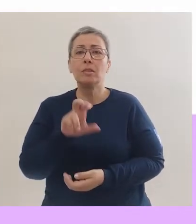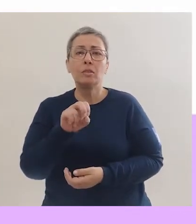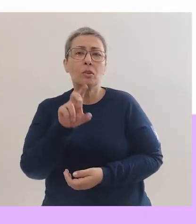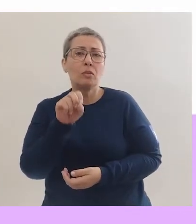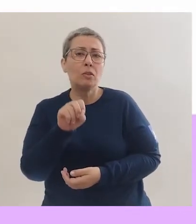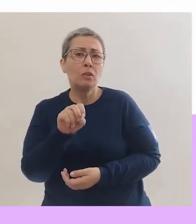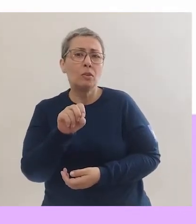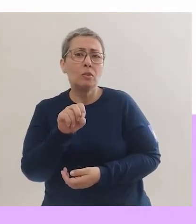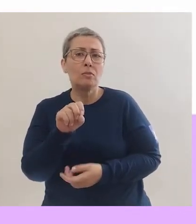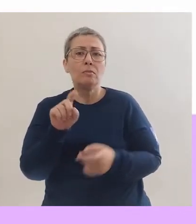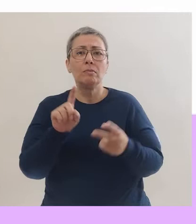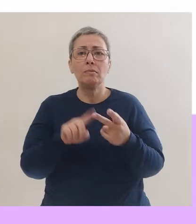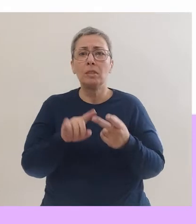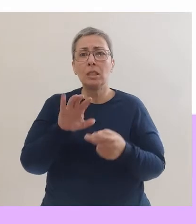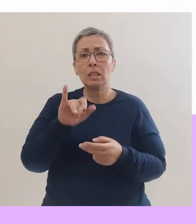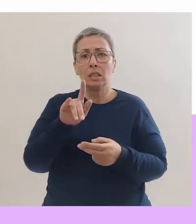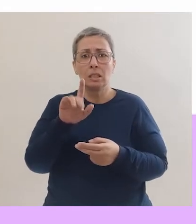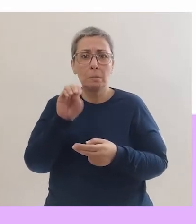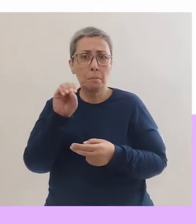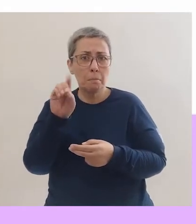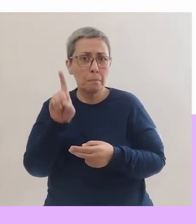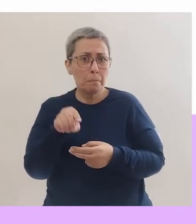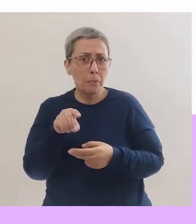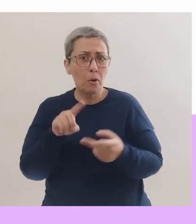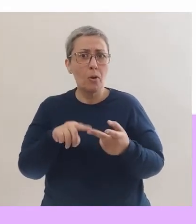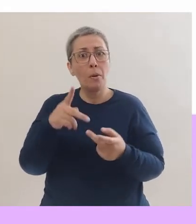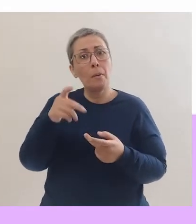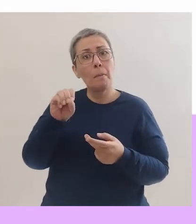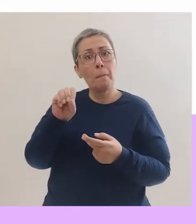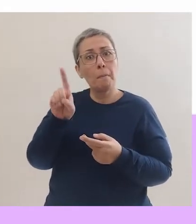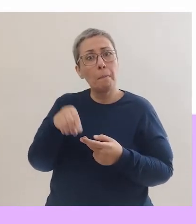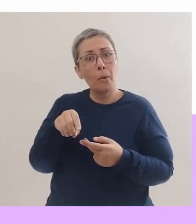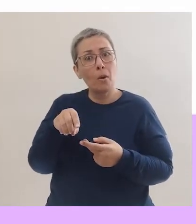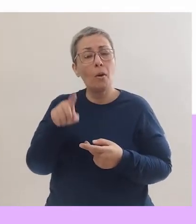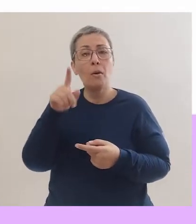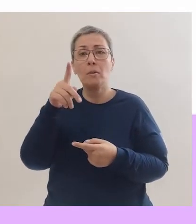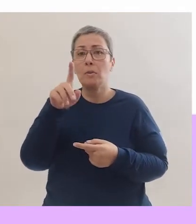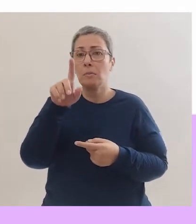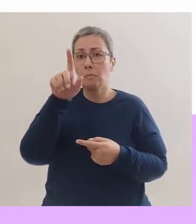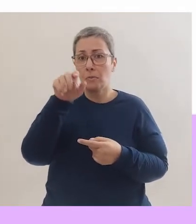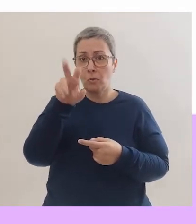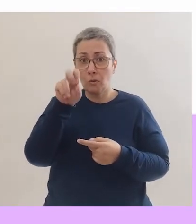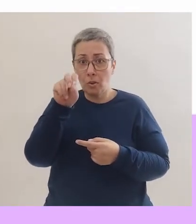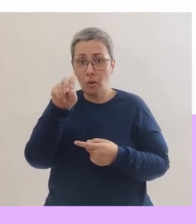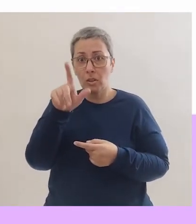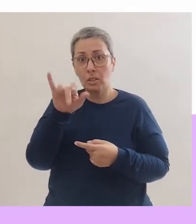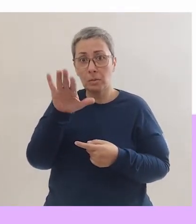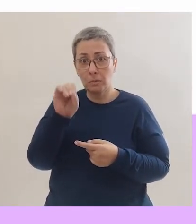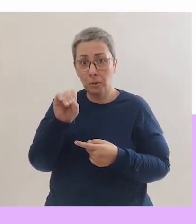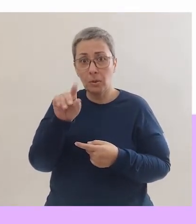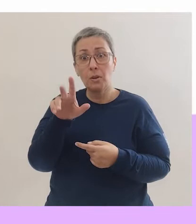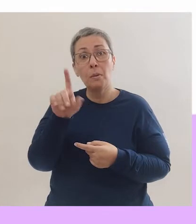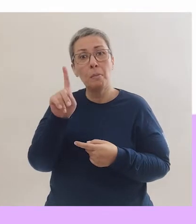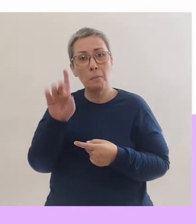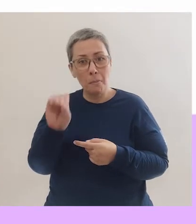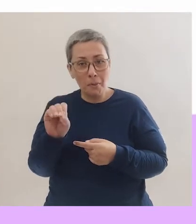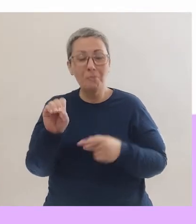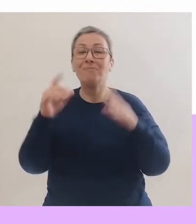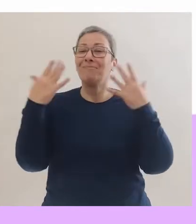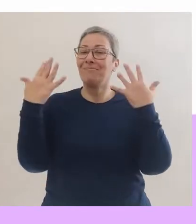Vovó, cipó e pó. Vovó, cipó, pó.